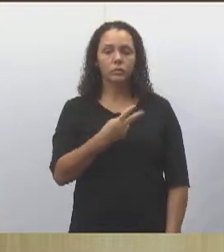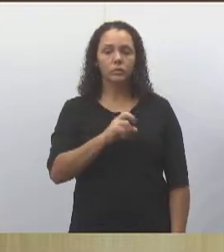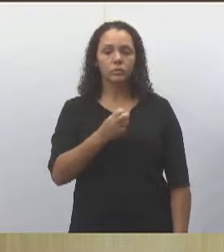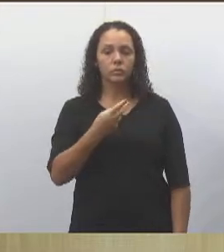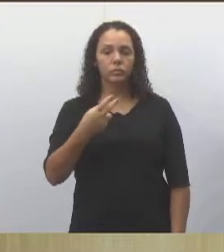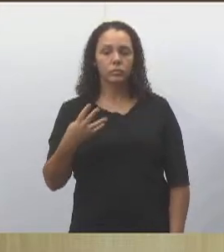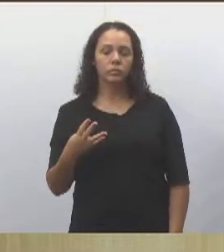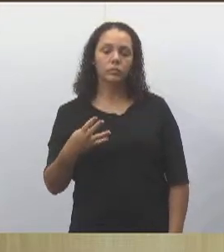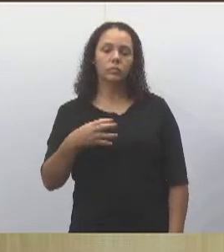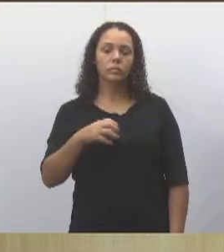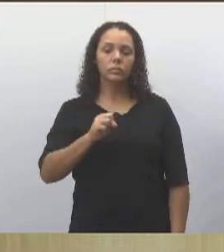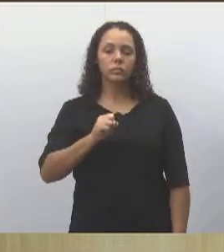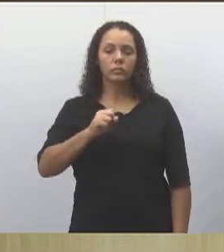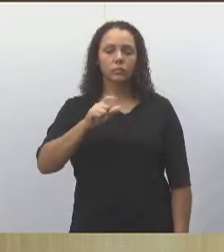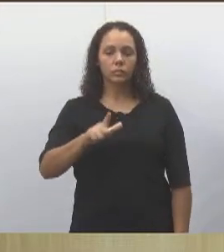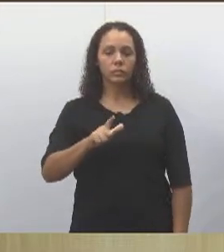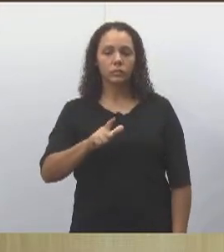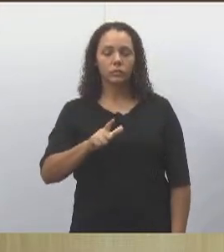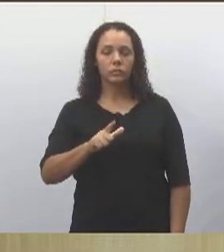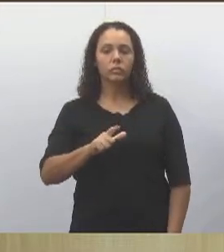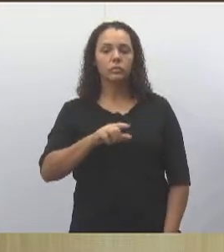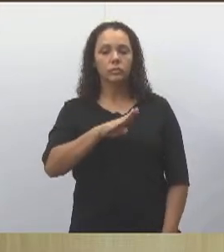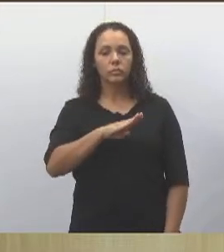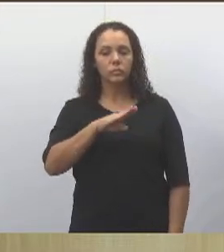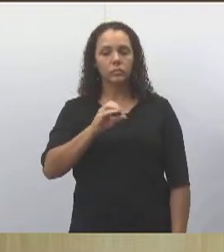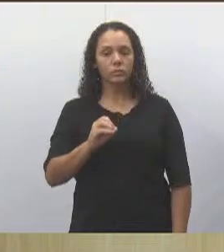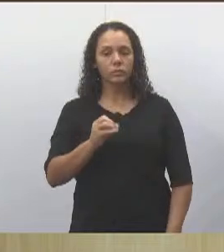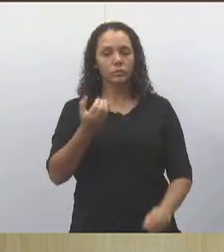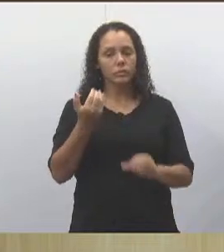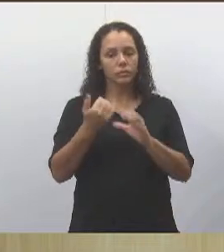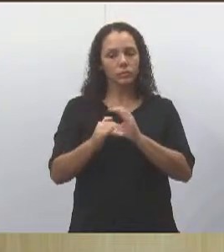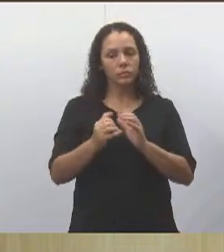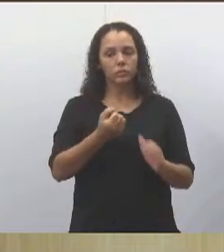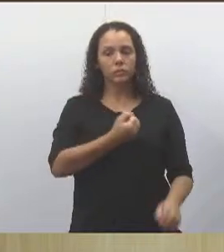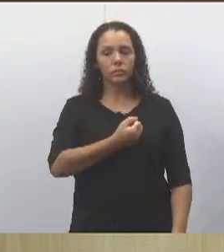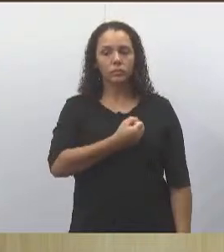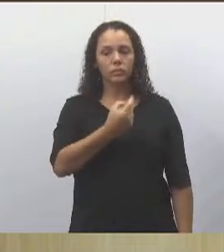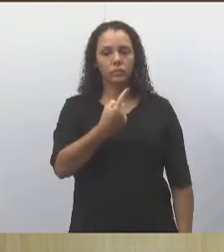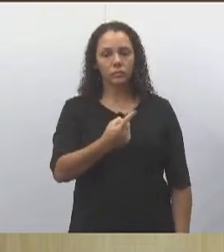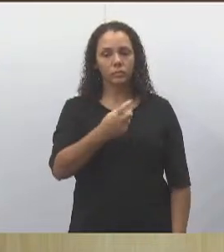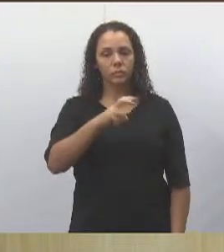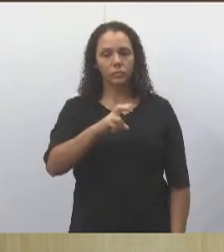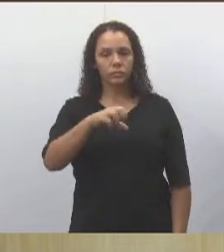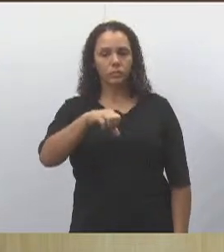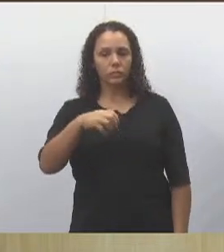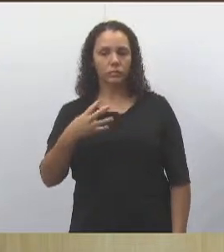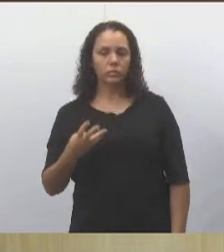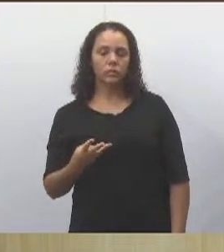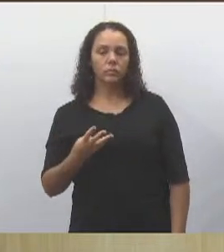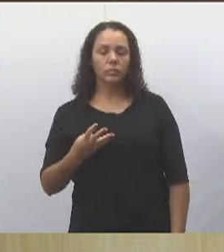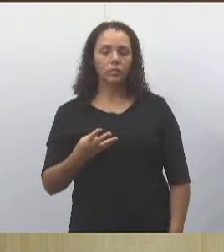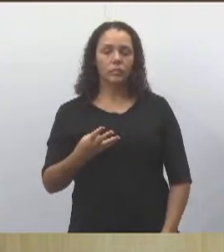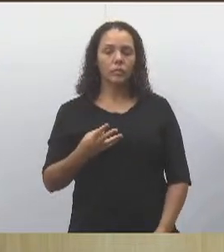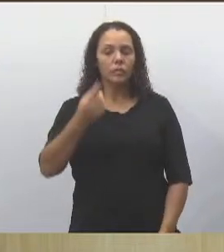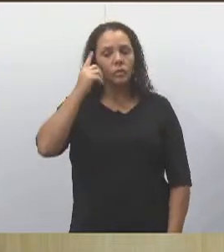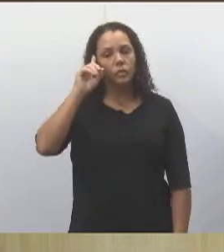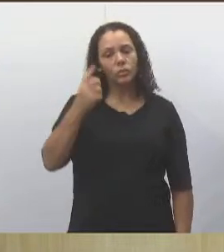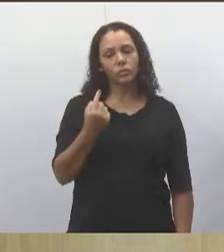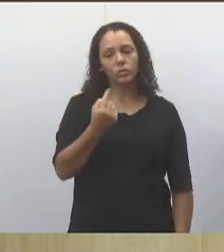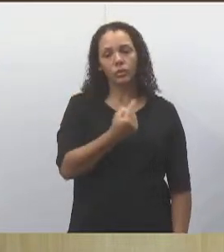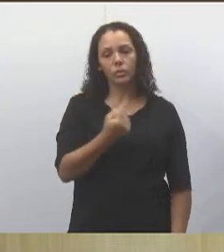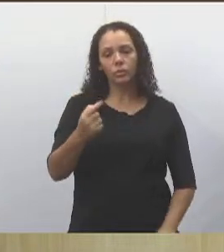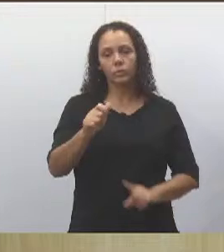11/2024, SL, publicado no Boletim Oficial do Município, número 1594, de 11 de outubro